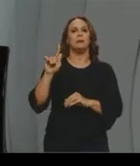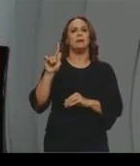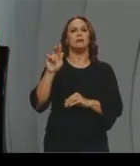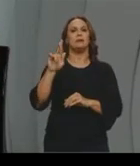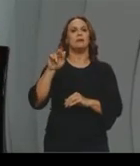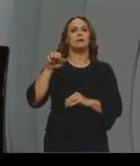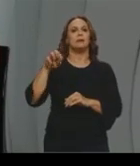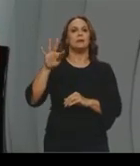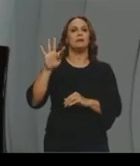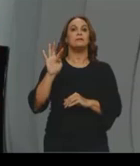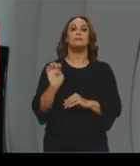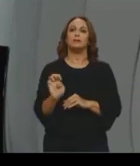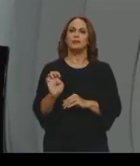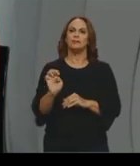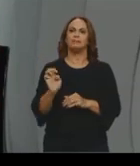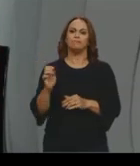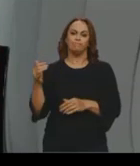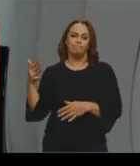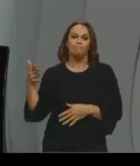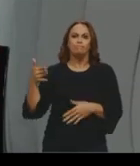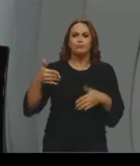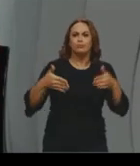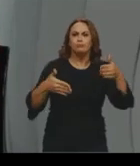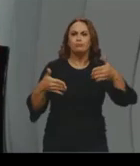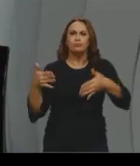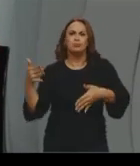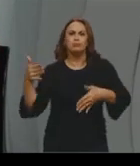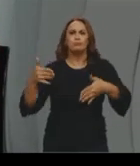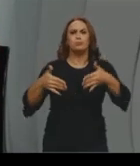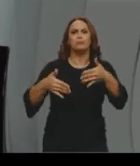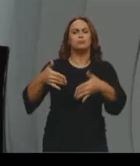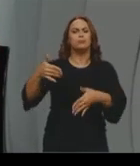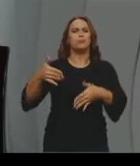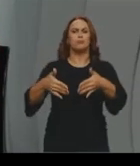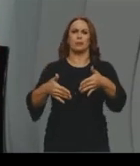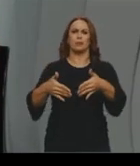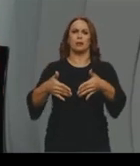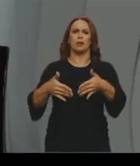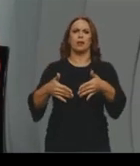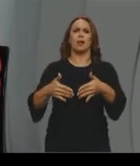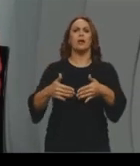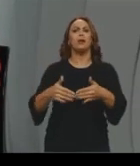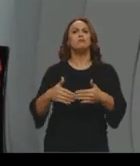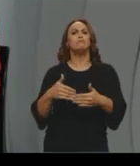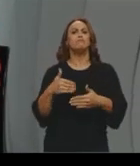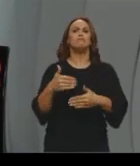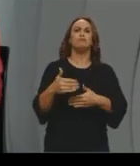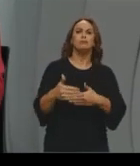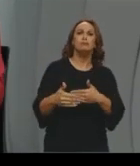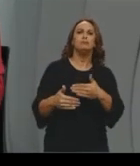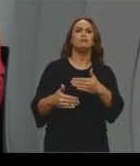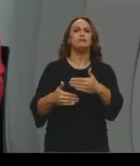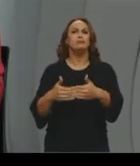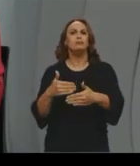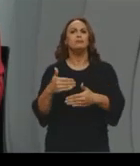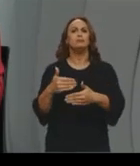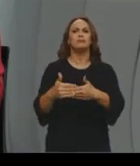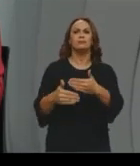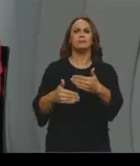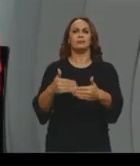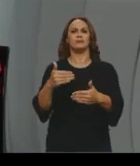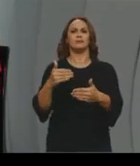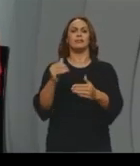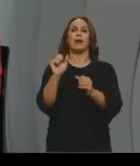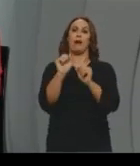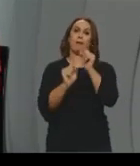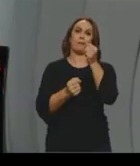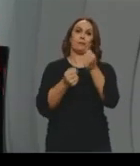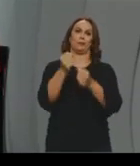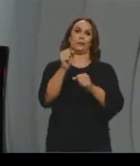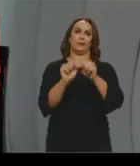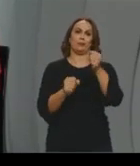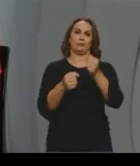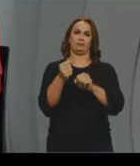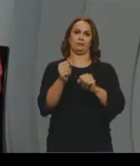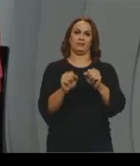nós fomos desenvolvendo a nossa indústria, mas a gente, mesmo tendo esse desenvolvimento, a gente não